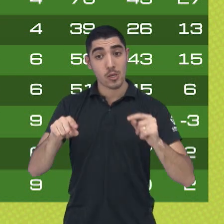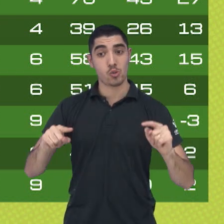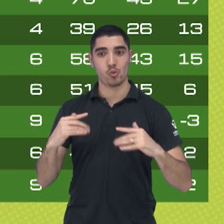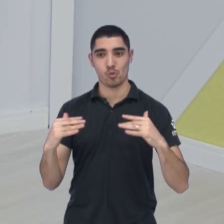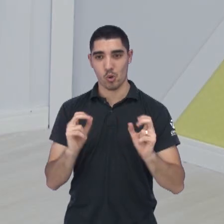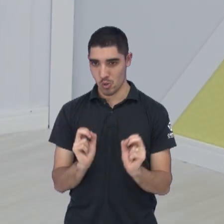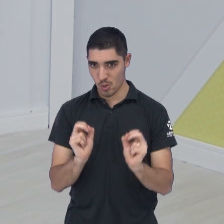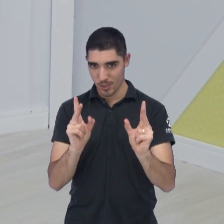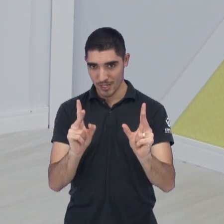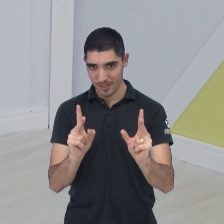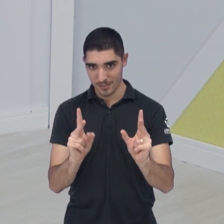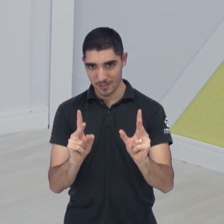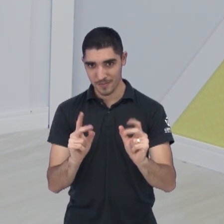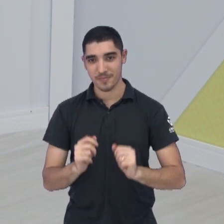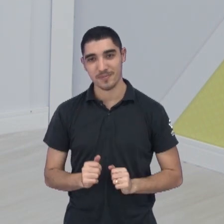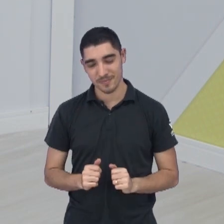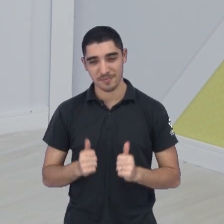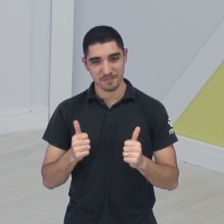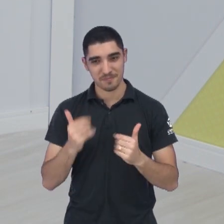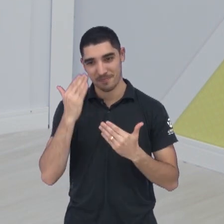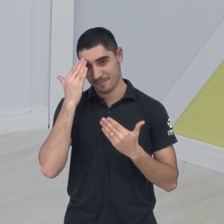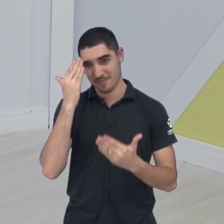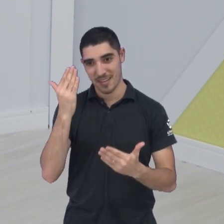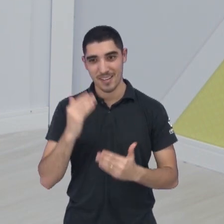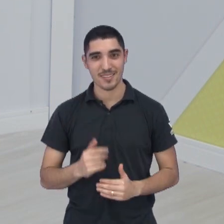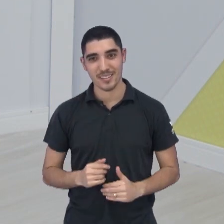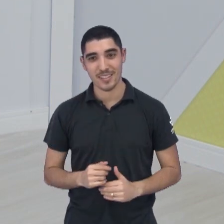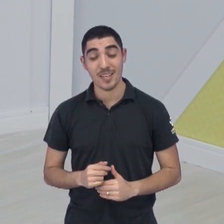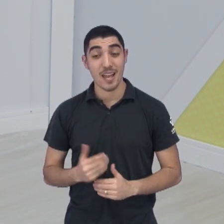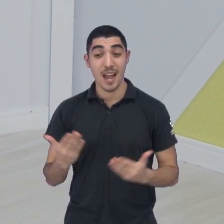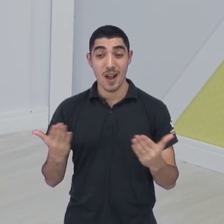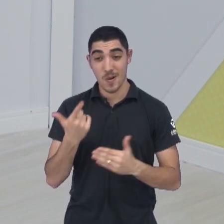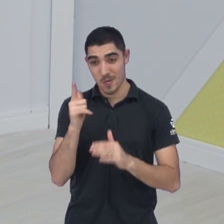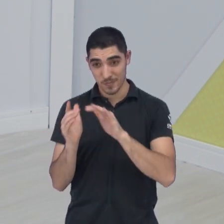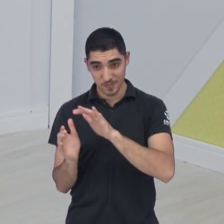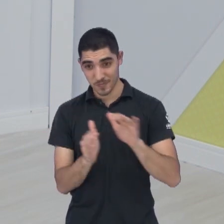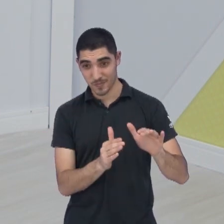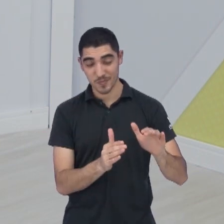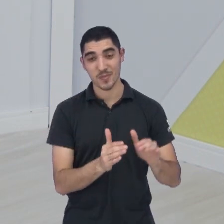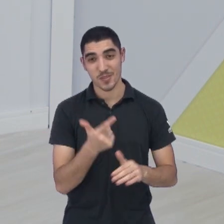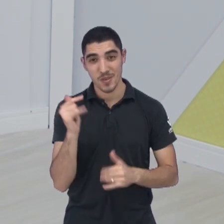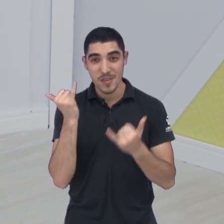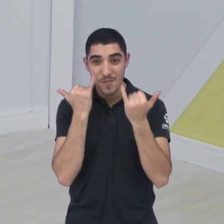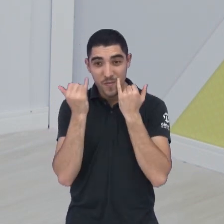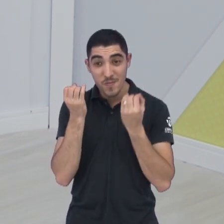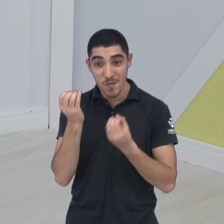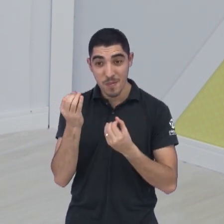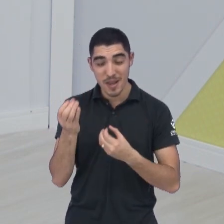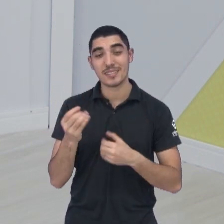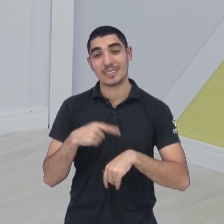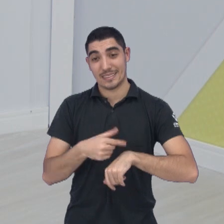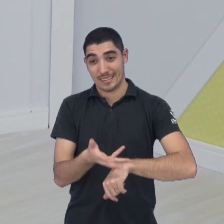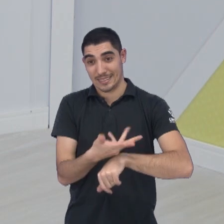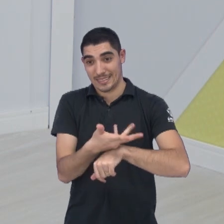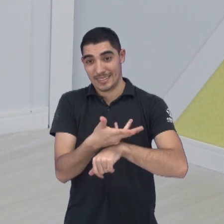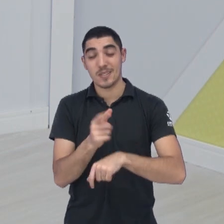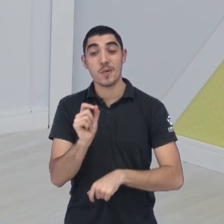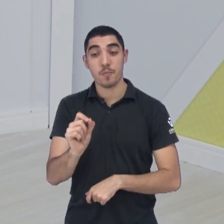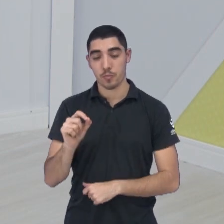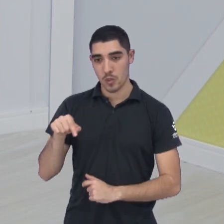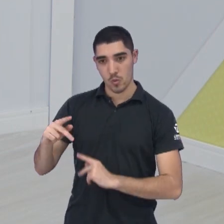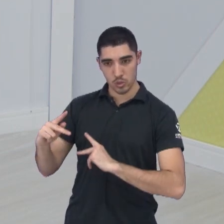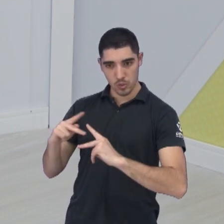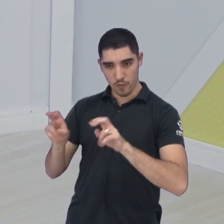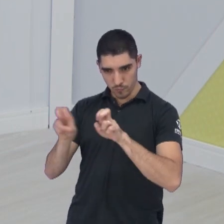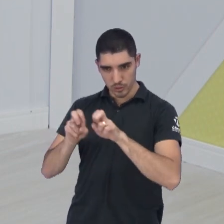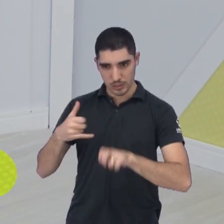você, tá certo? Pode tirar, Matheus. Valeu, obrigado. Brunão, mudando de assunto no pique, porque a informação não para, o São José Futsal Sub-20 entra em